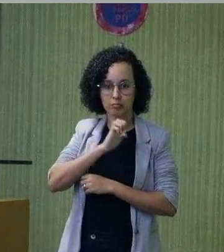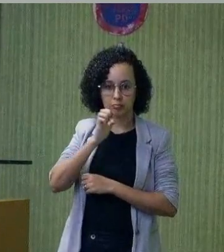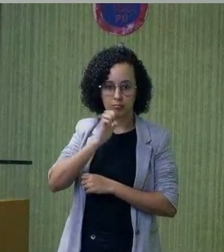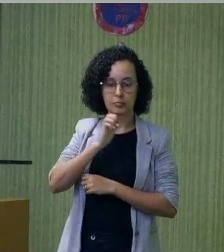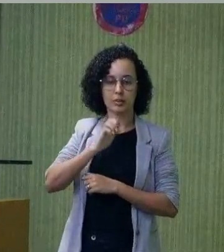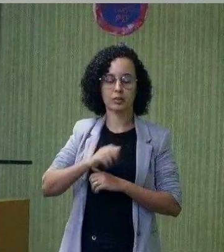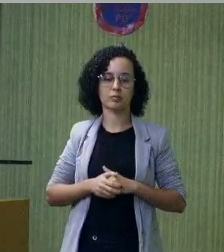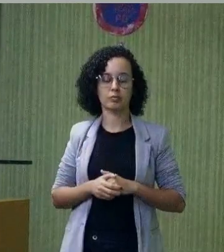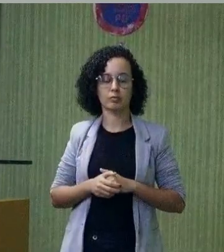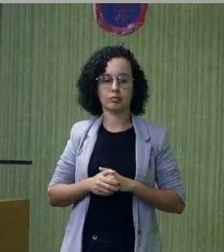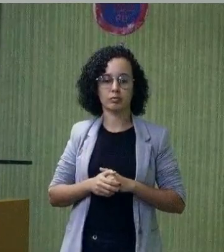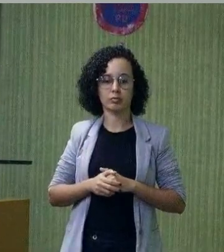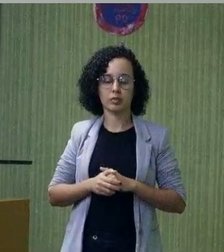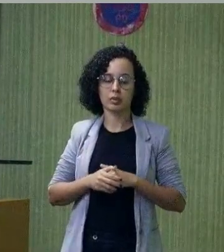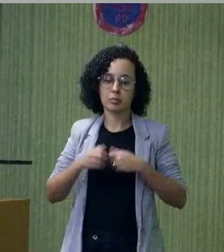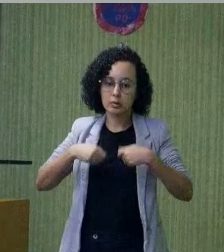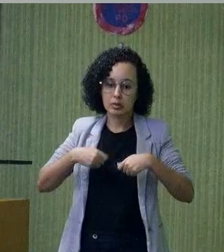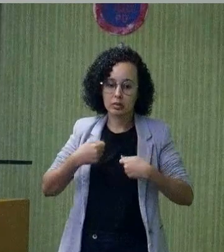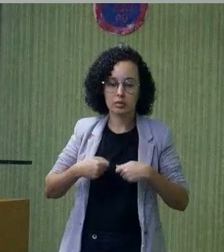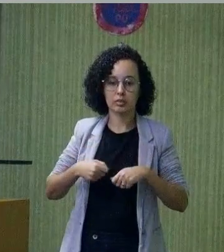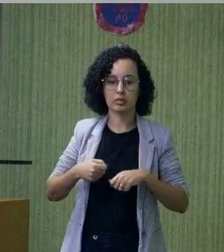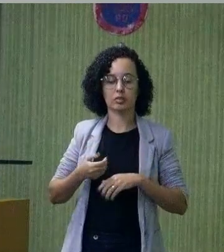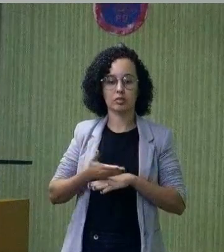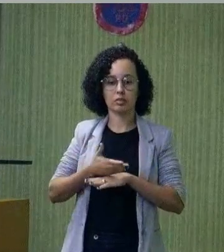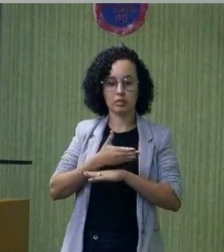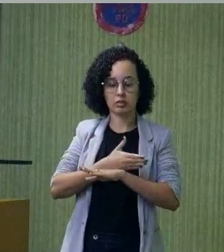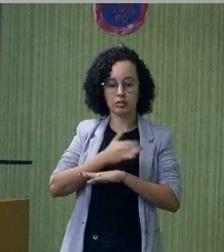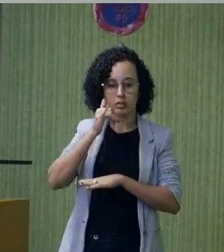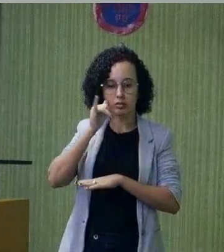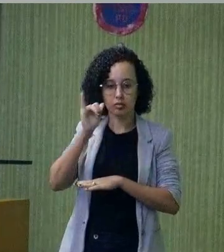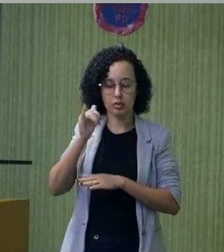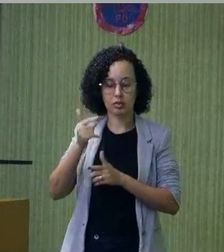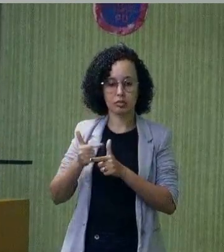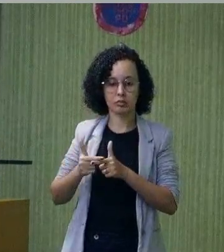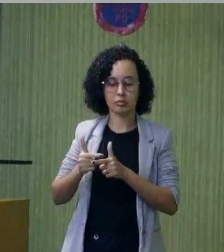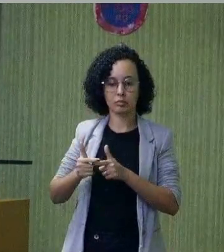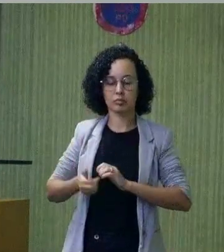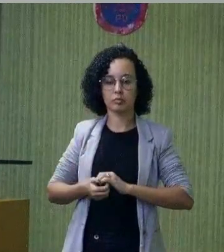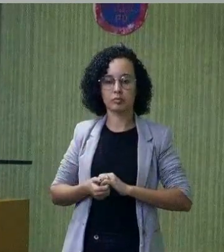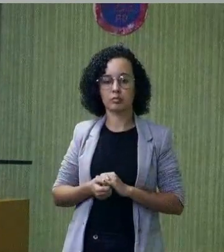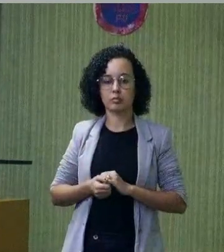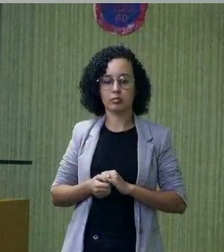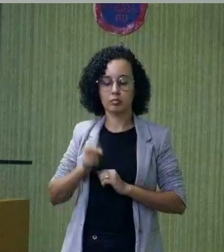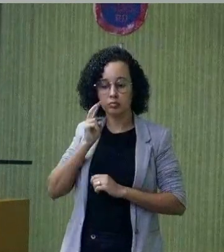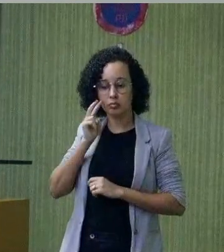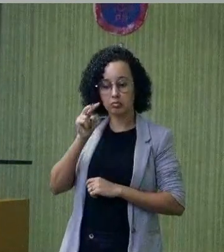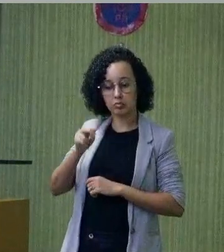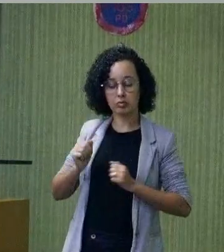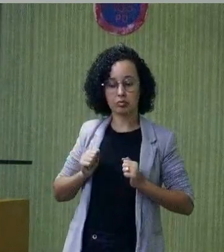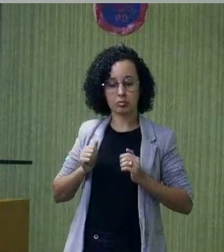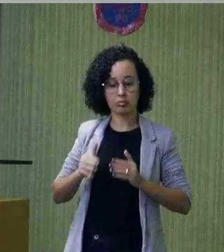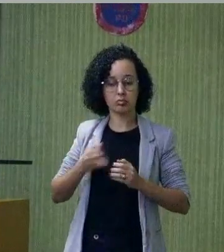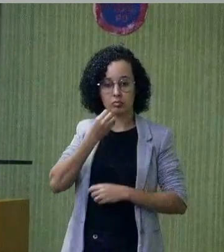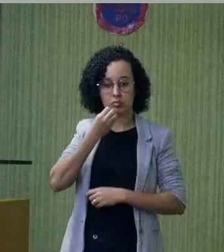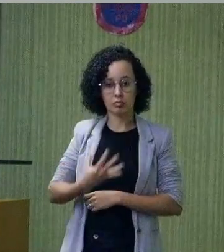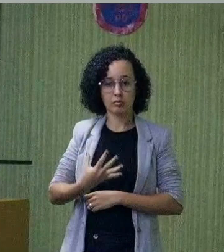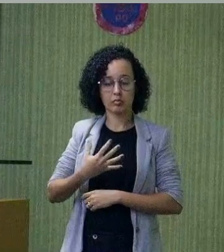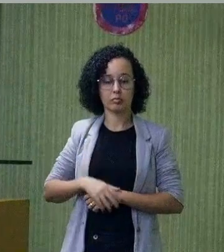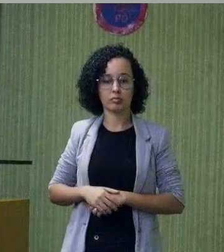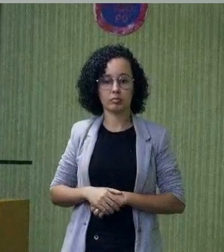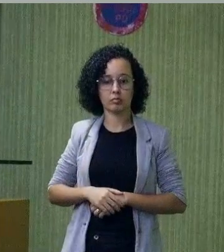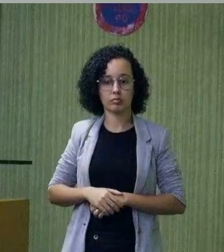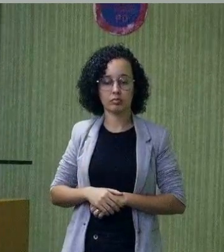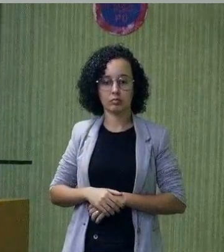vão ter que tomar as medidas então eu vejo eh muita assim uma atuação é muito boa e uma não